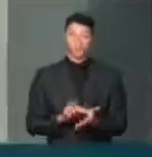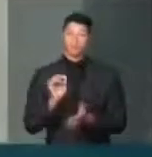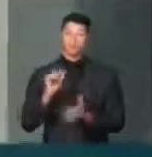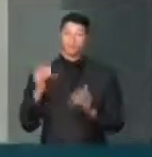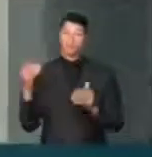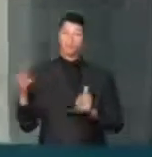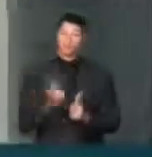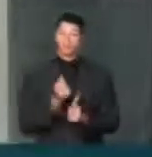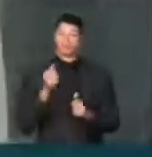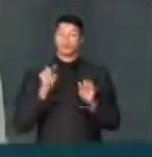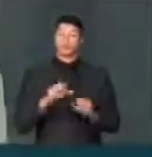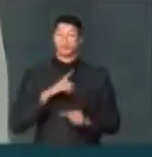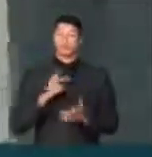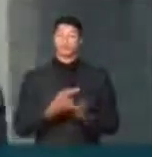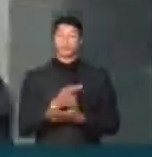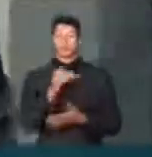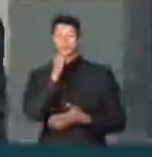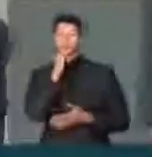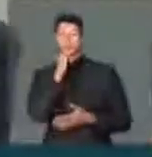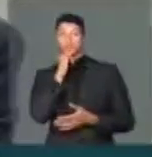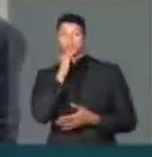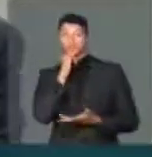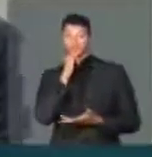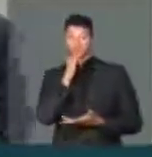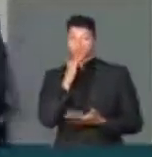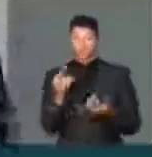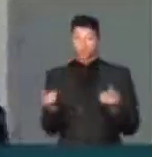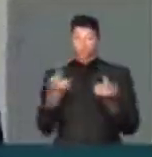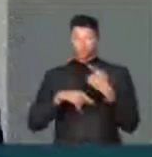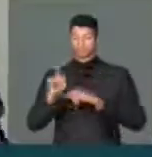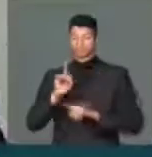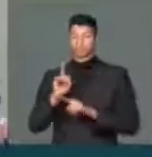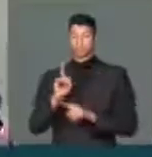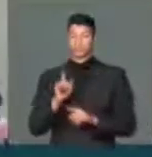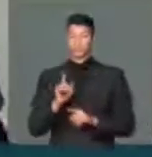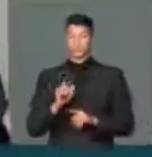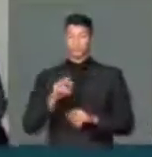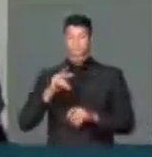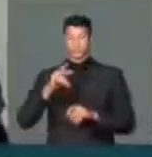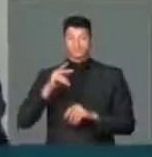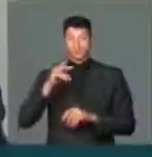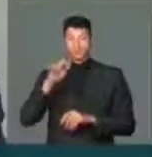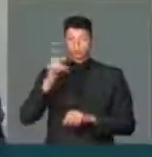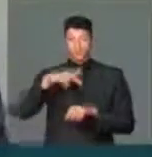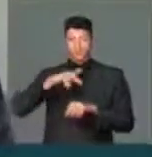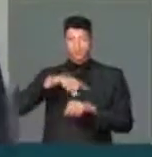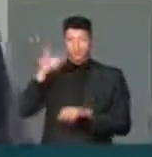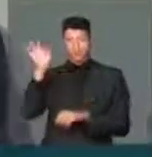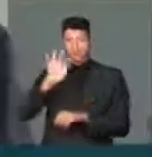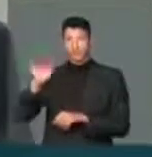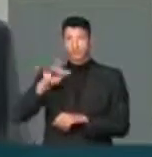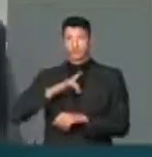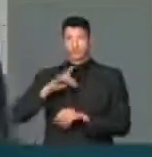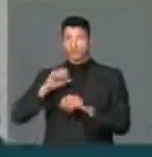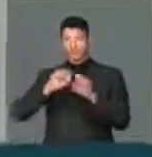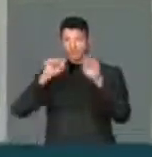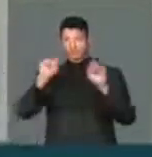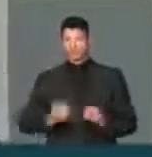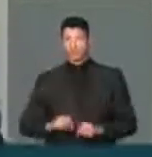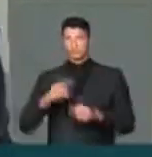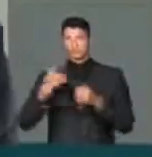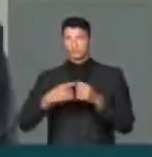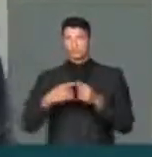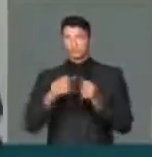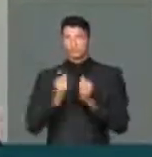tomada do poder tenha acontecido. Por exemplo, um exemplo reverso. Na França, onde há um sistema distrital com